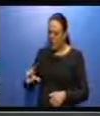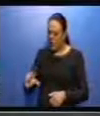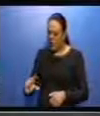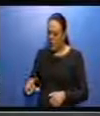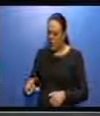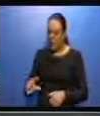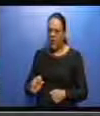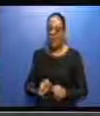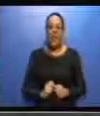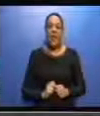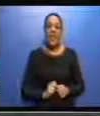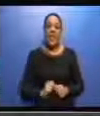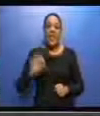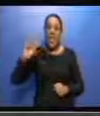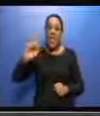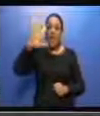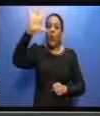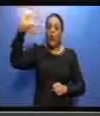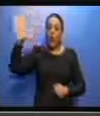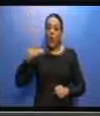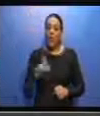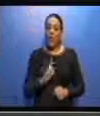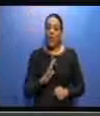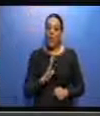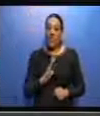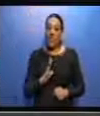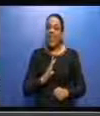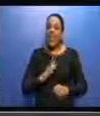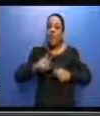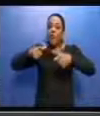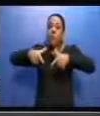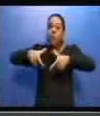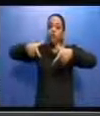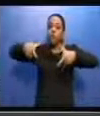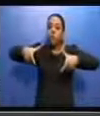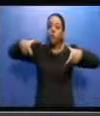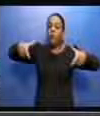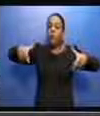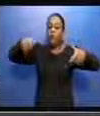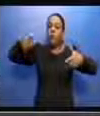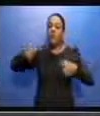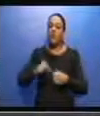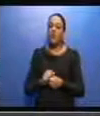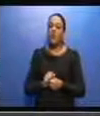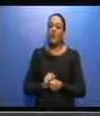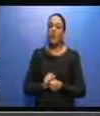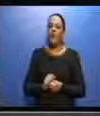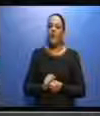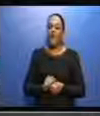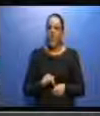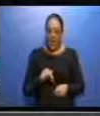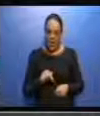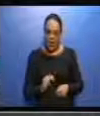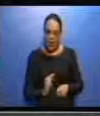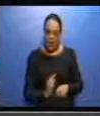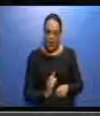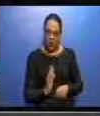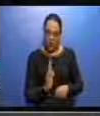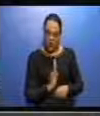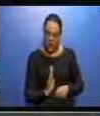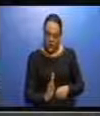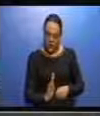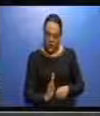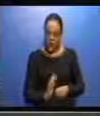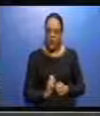né europeias nós temos aqui uma imagem é uma gravura ilustra né as pequenas cidades coloniais